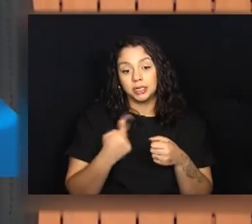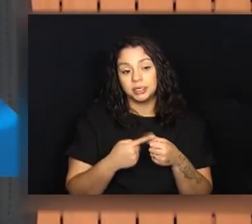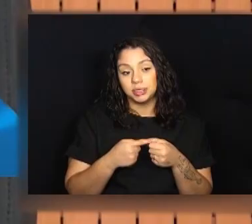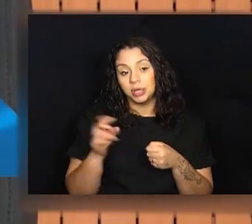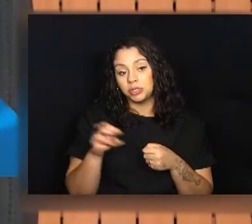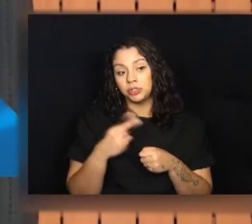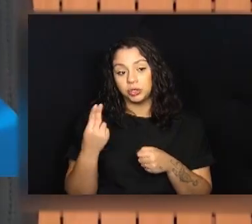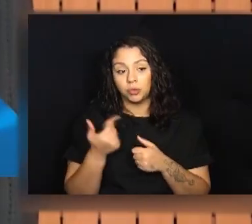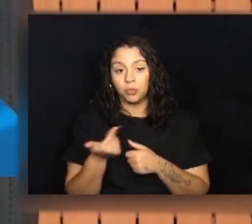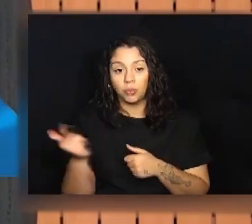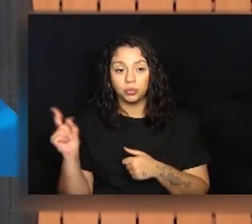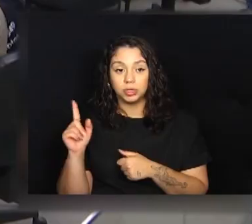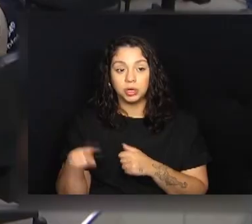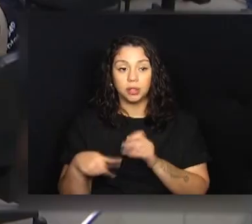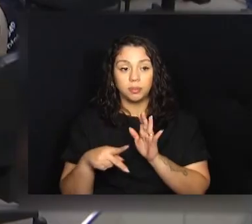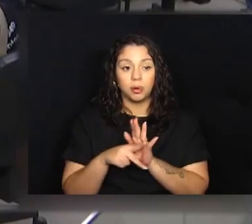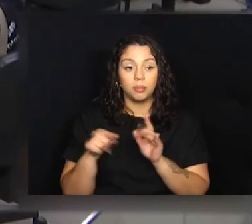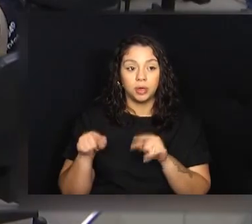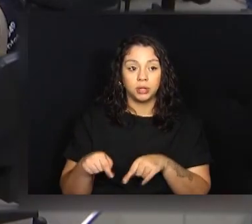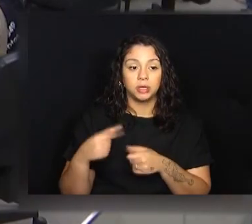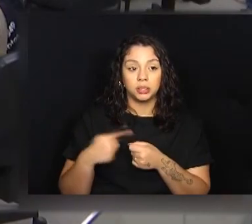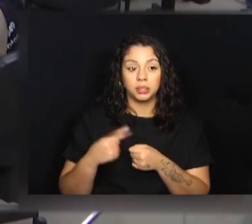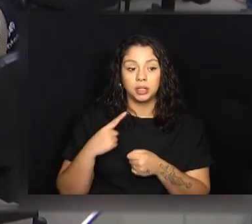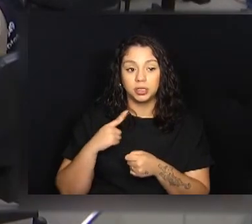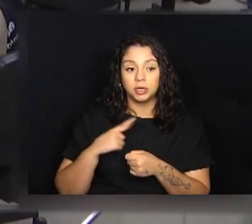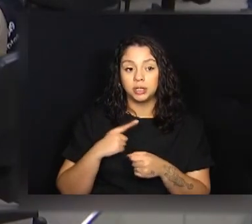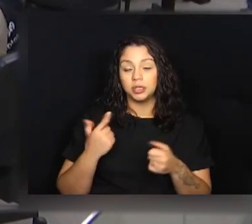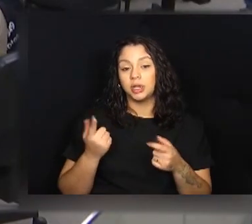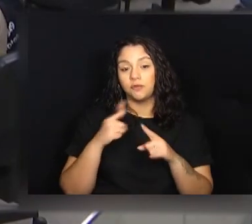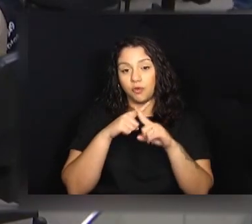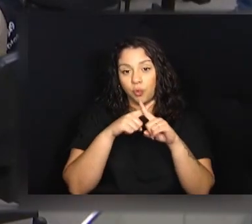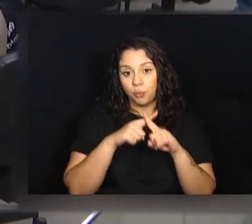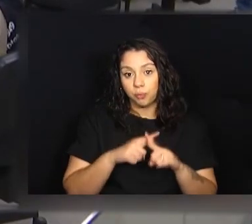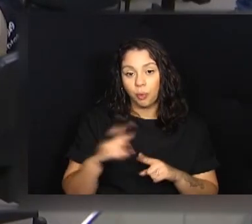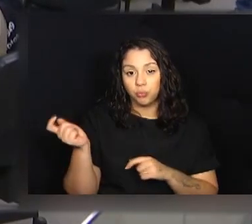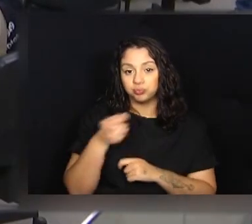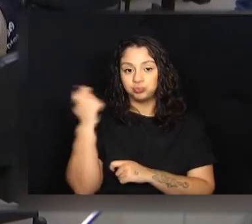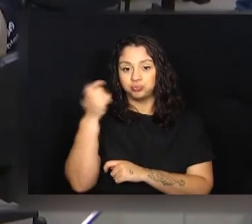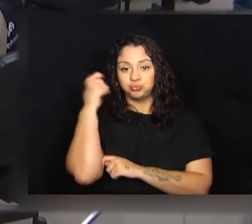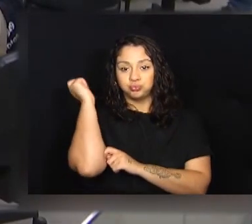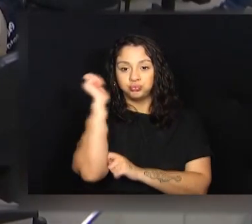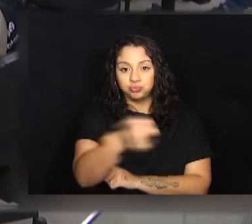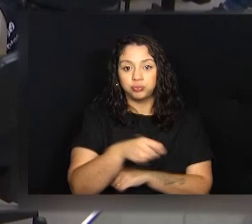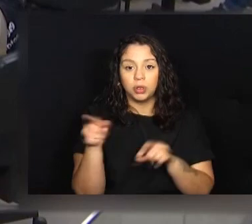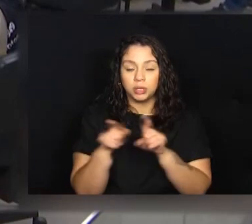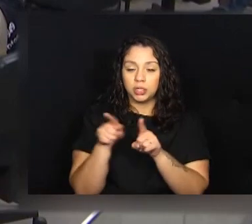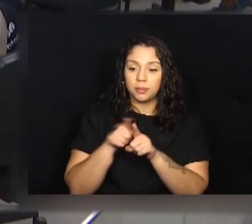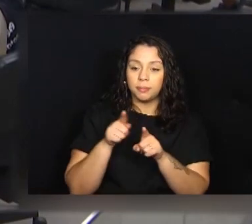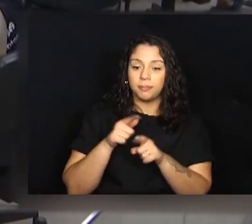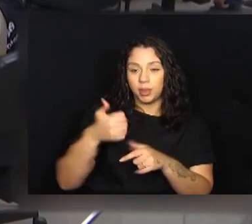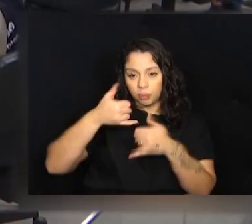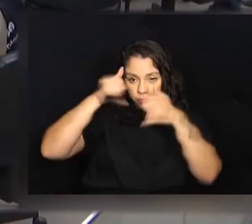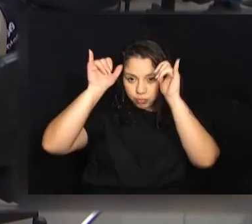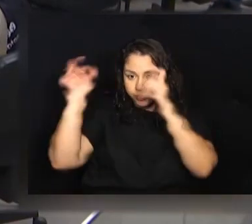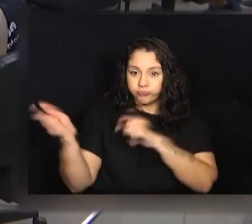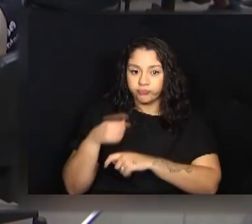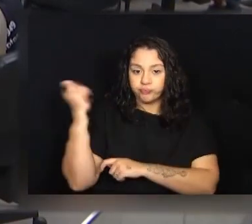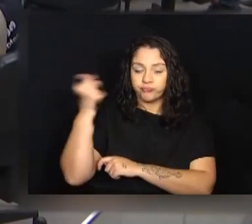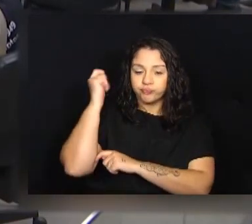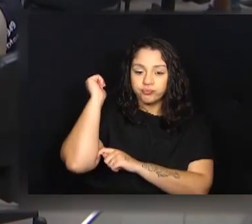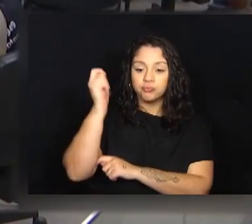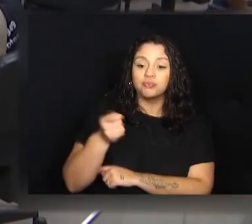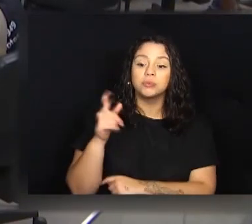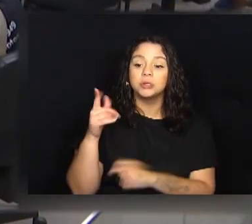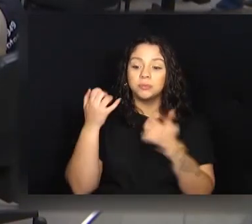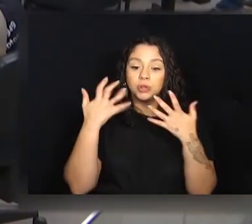ou outras típicas de rodeio, como provas de hipismo, prova do tambor, sela americana, laço do bezerro